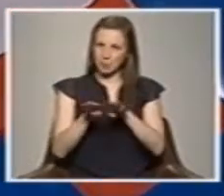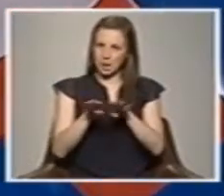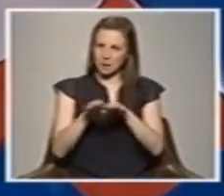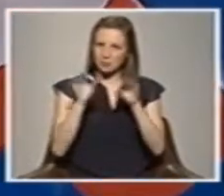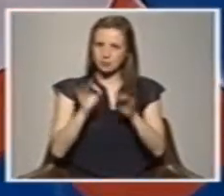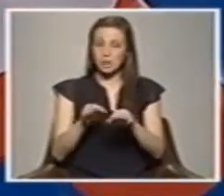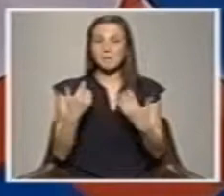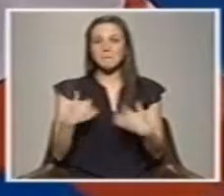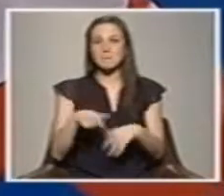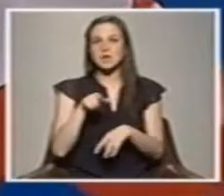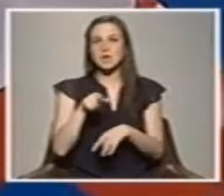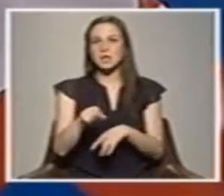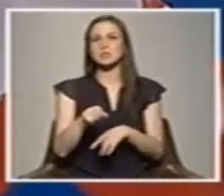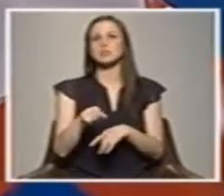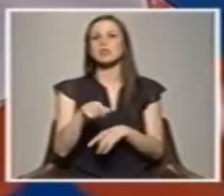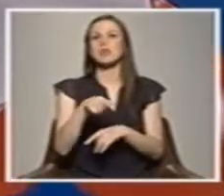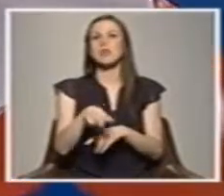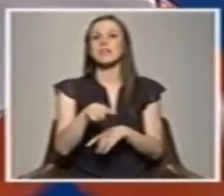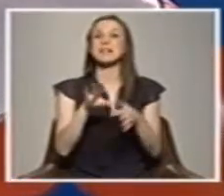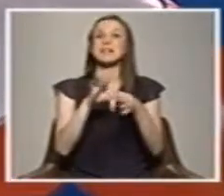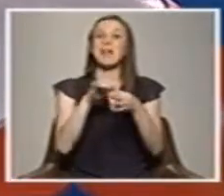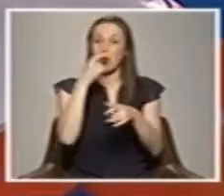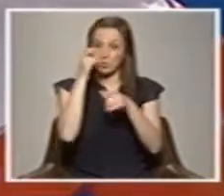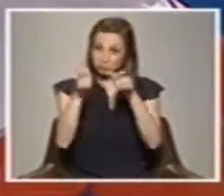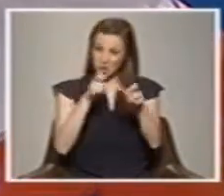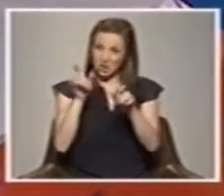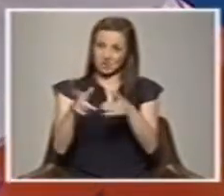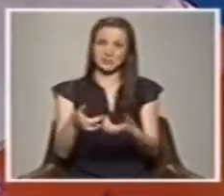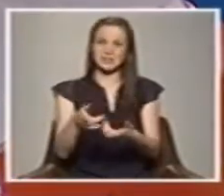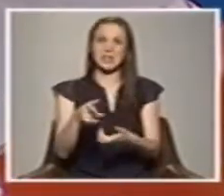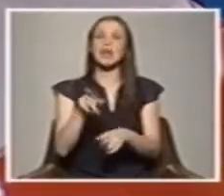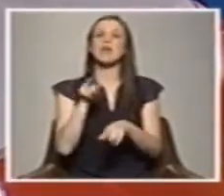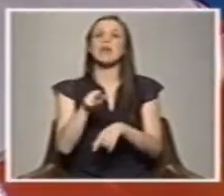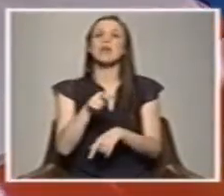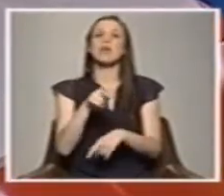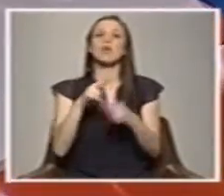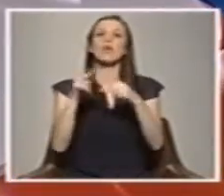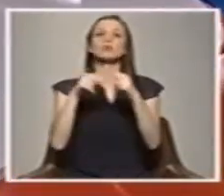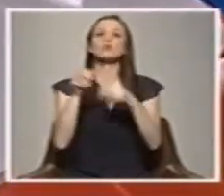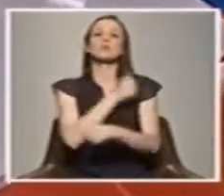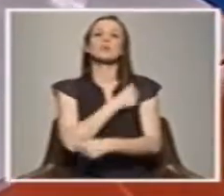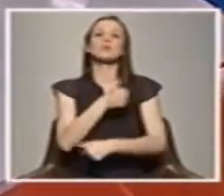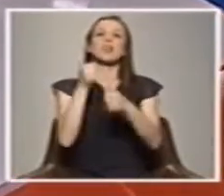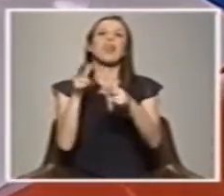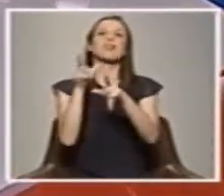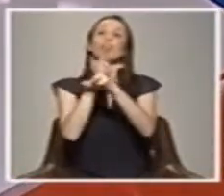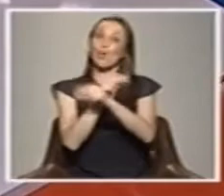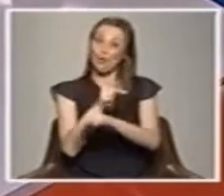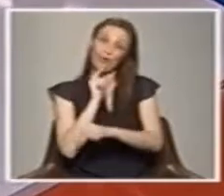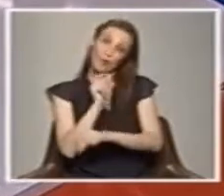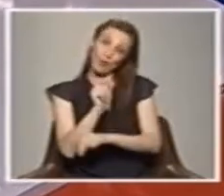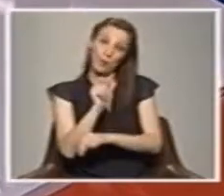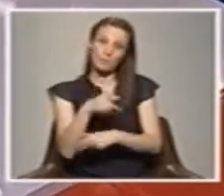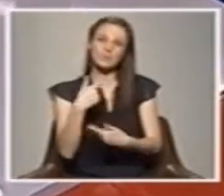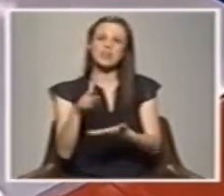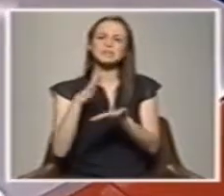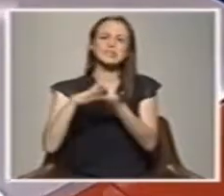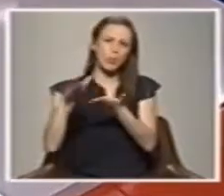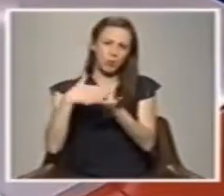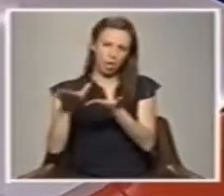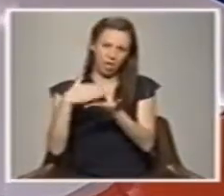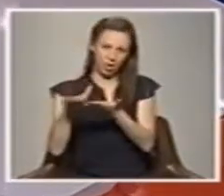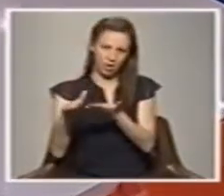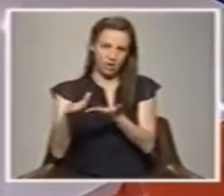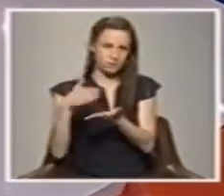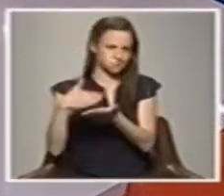são feitas de cidadania, chamamos até a construir a cidade nova, são sobras também, sobras aqui têm esse sentido também, mas